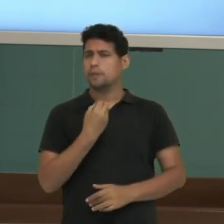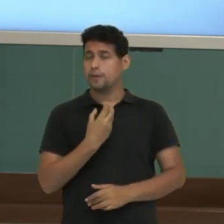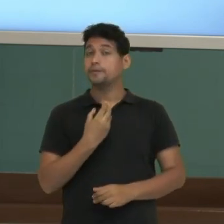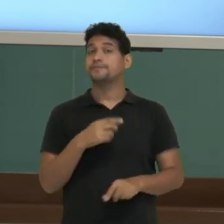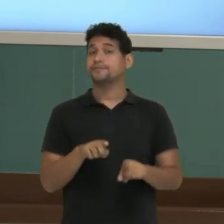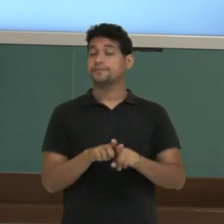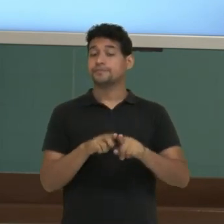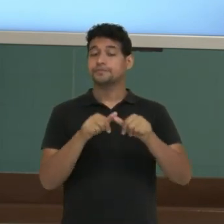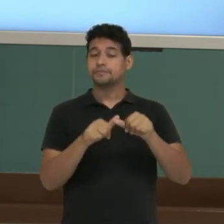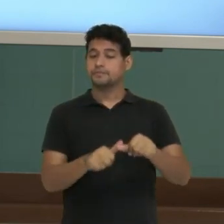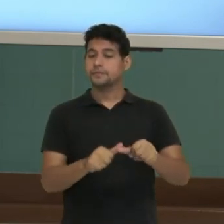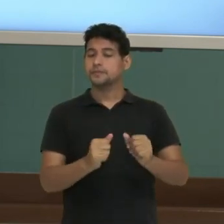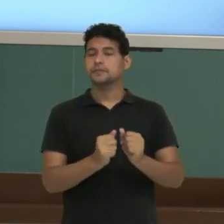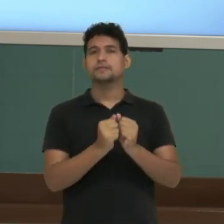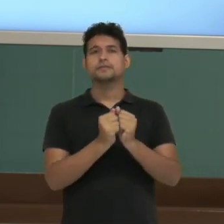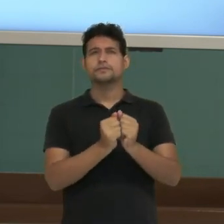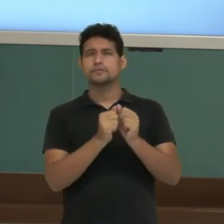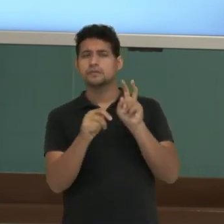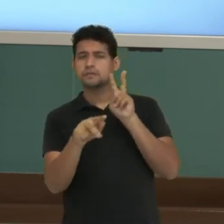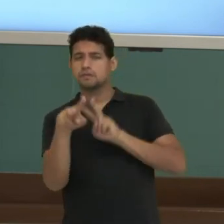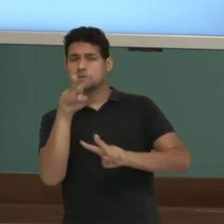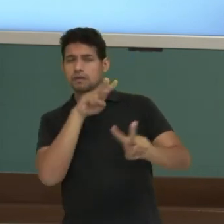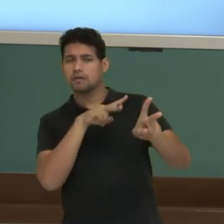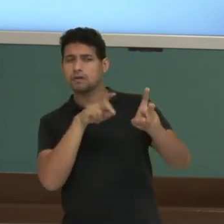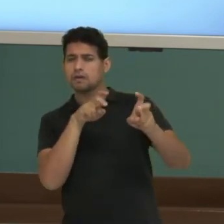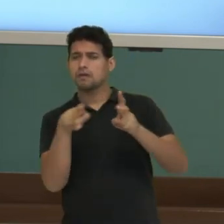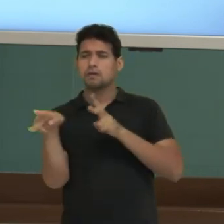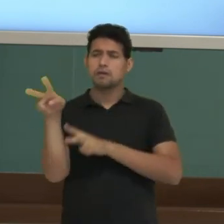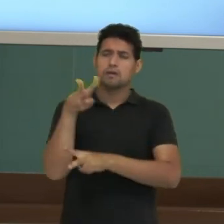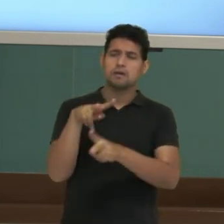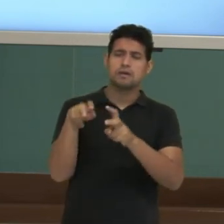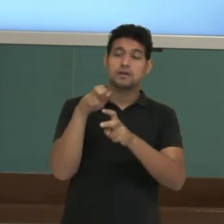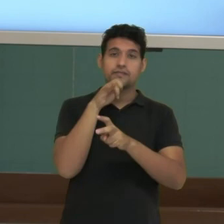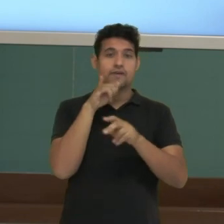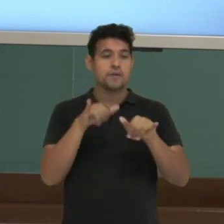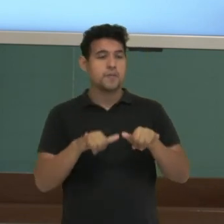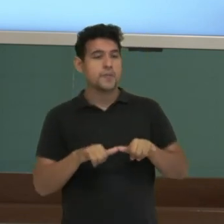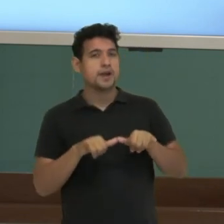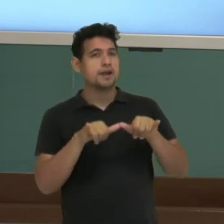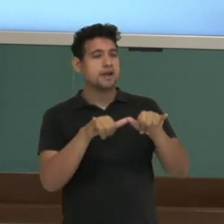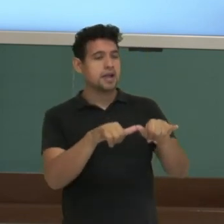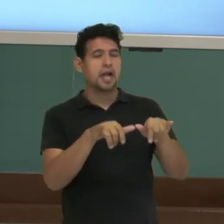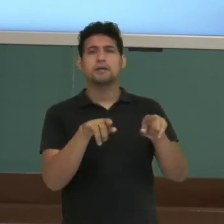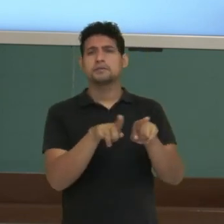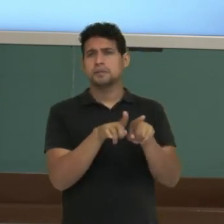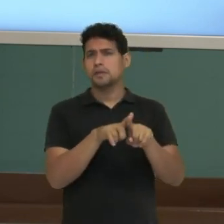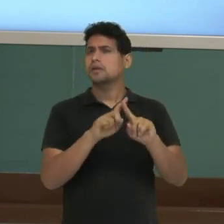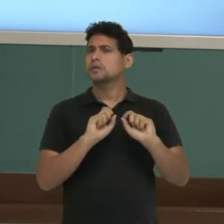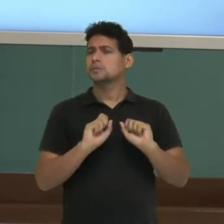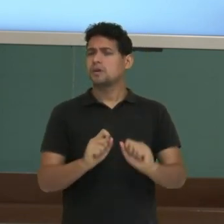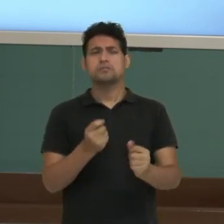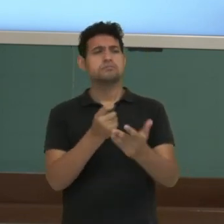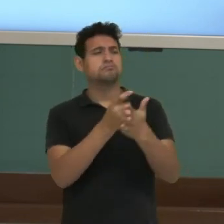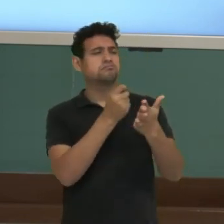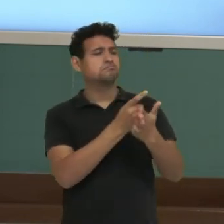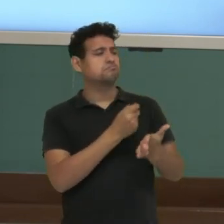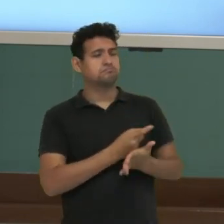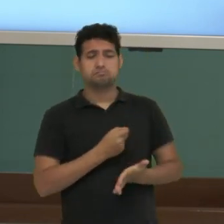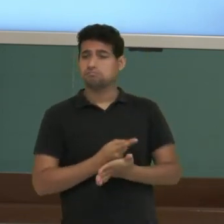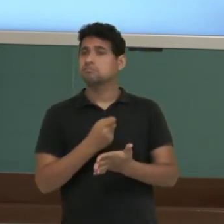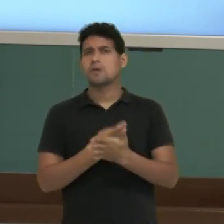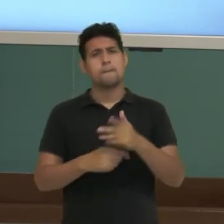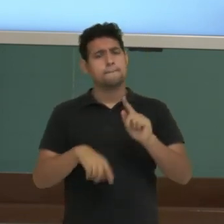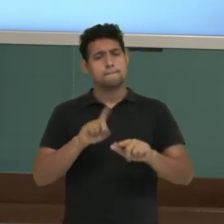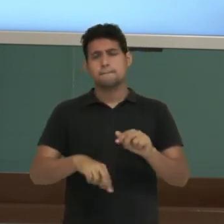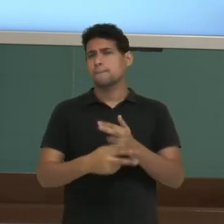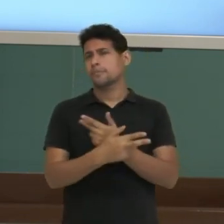que se estabelece visualmente quando vamos ao supermercado e podemos usufruir de uma quantidade grande de